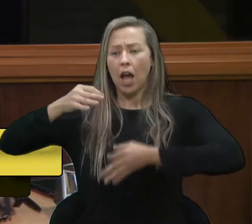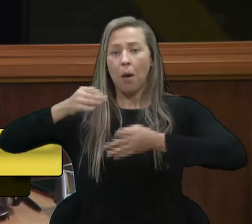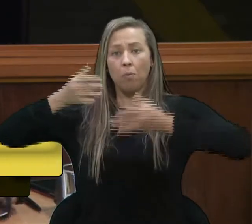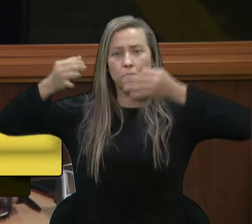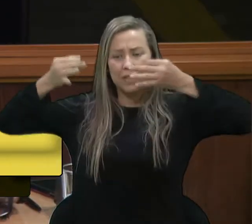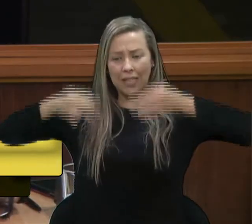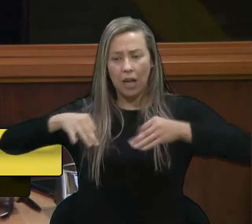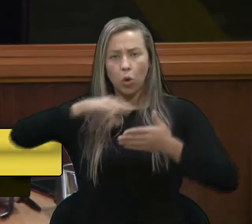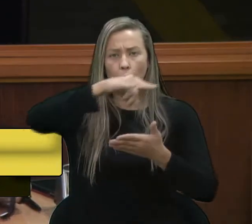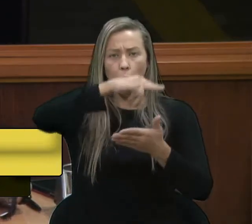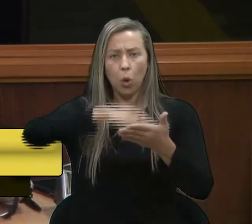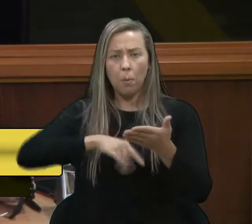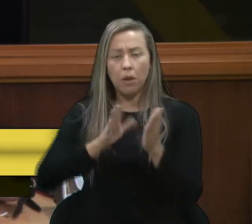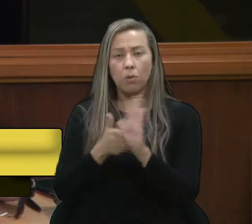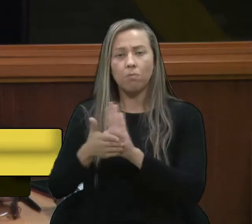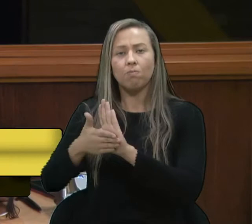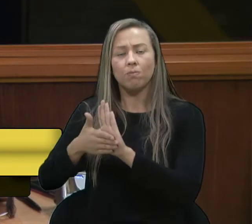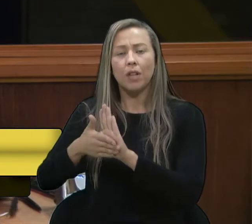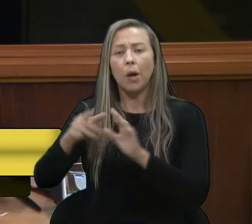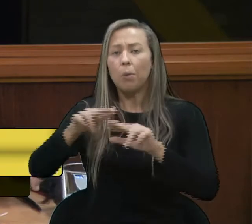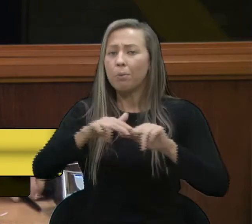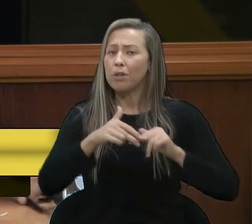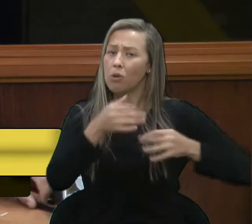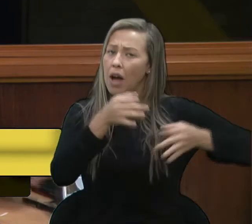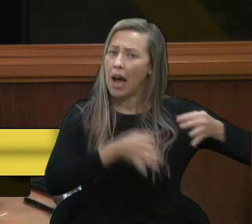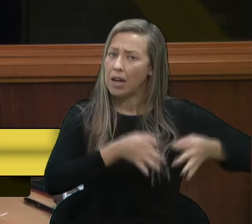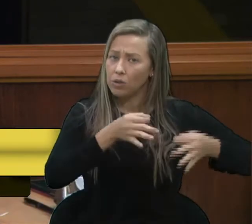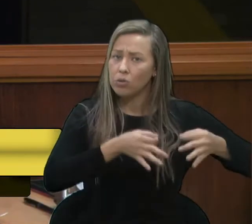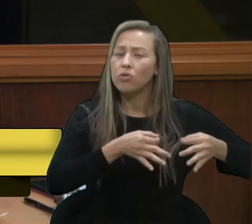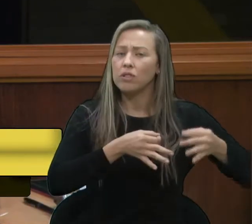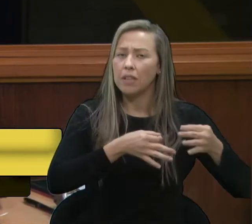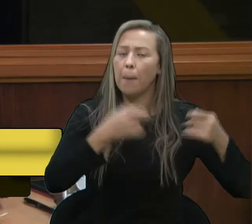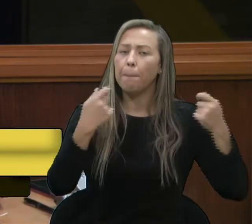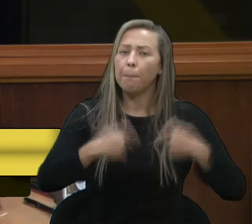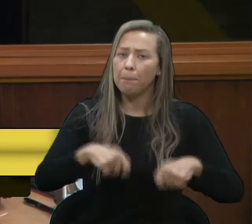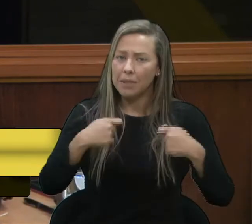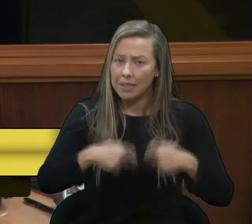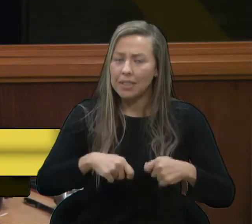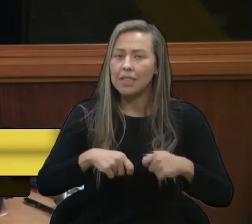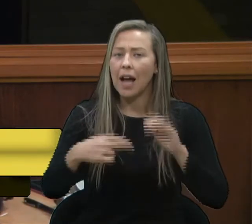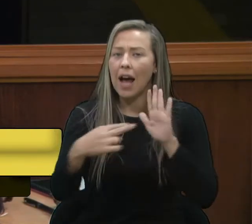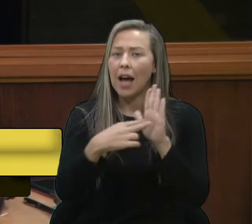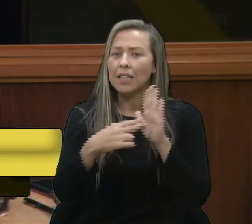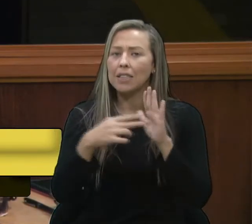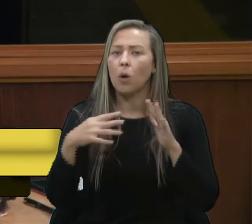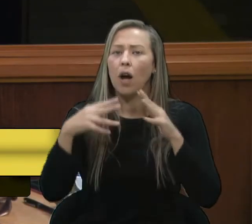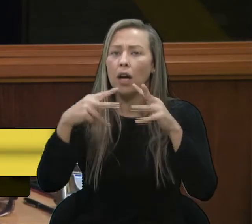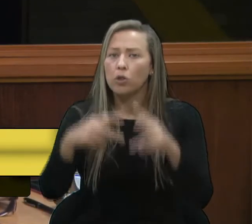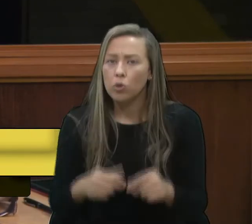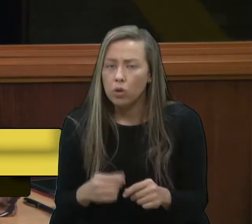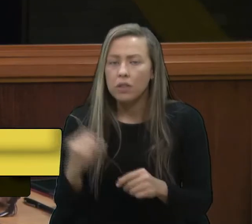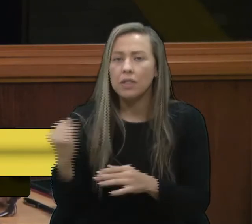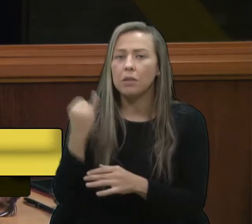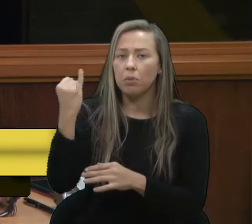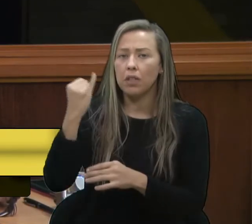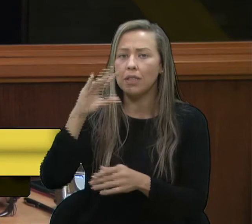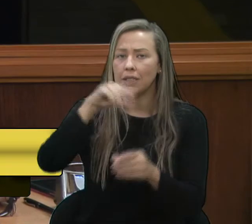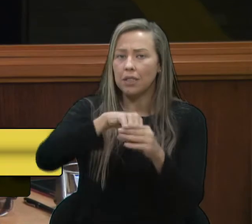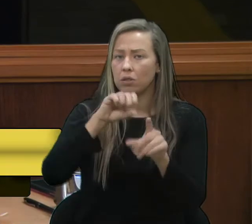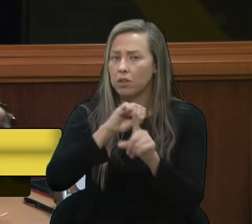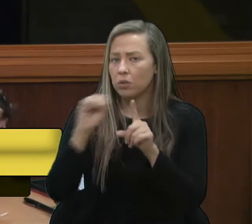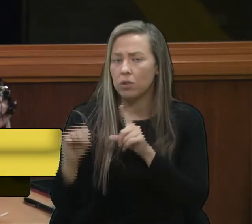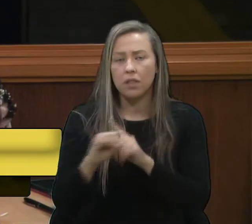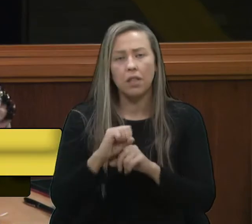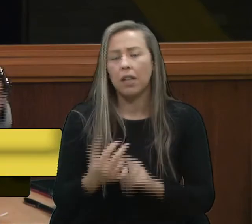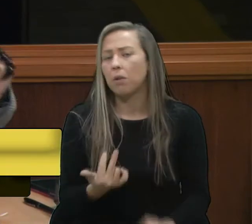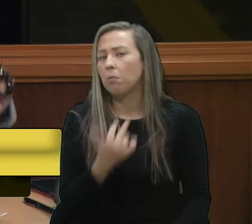termo. Então, acho que a justiça, né, ela tem que ater a todos os valores e princípios da sociedade. Ela